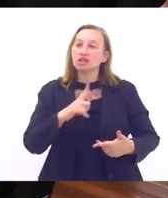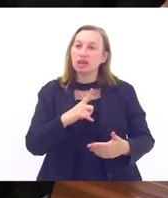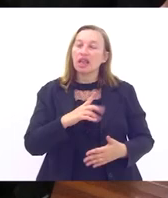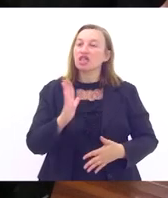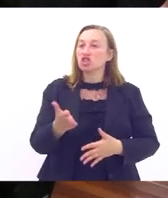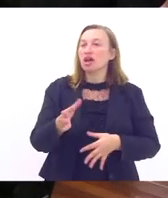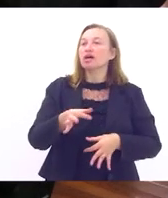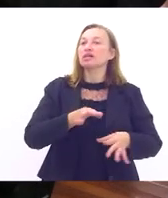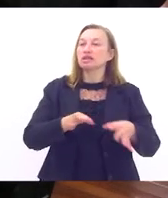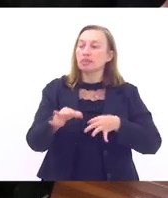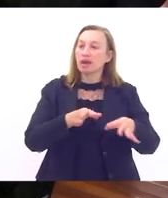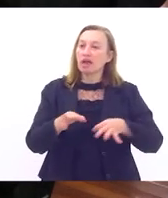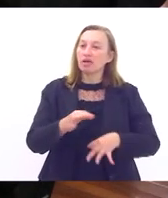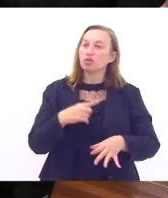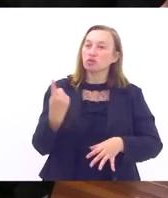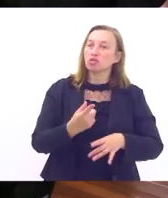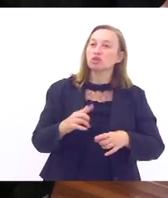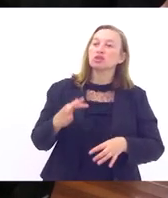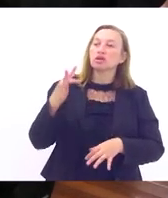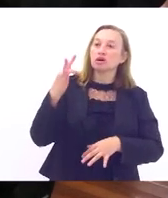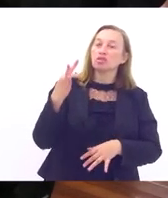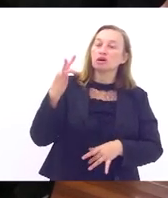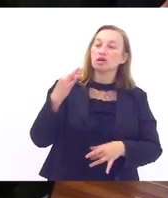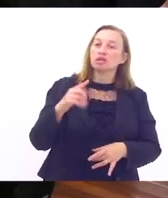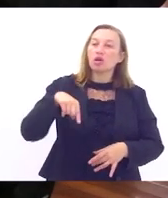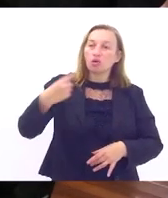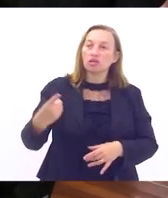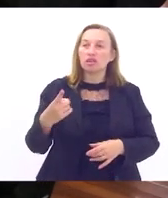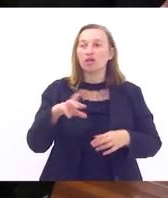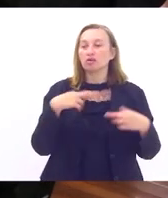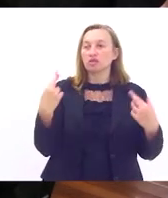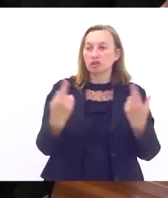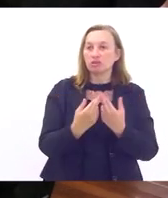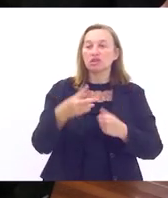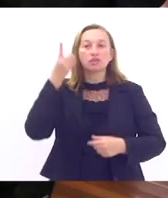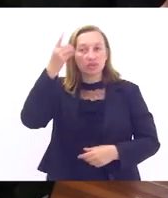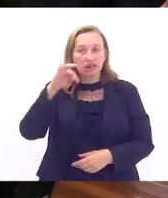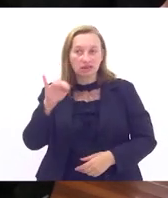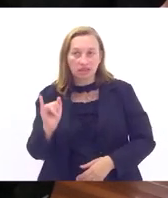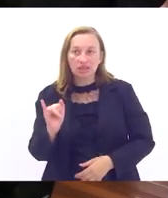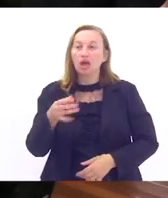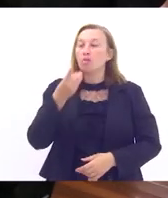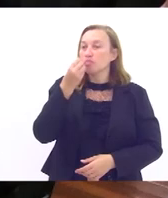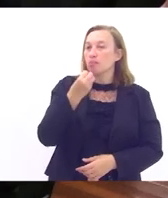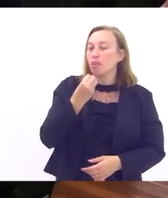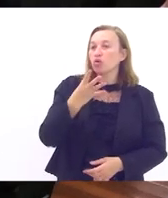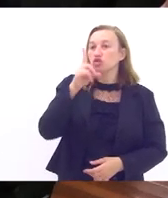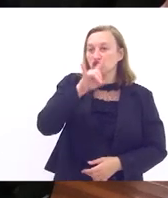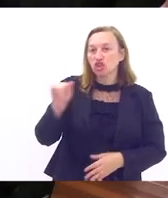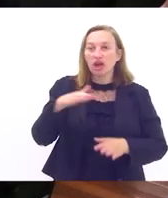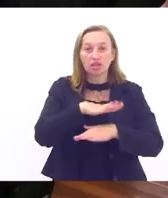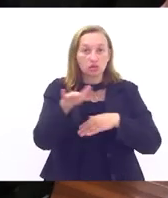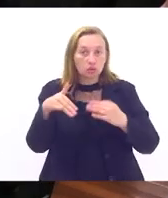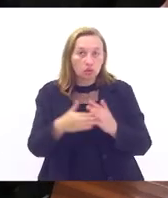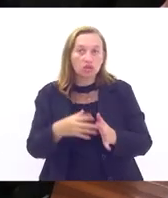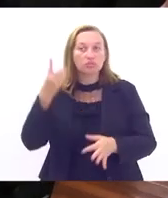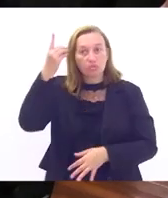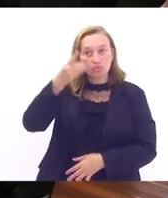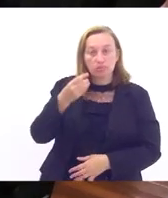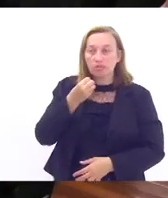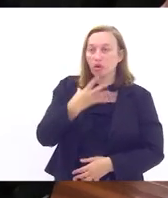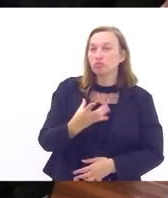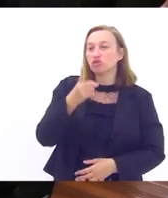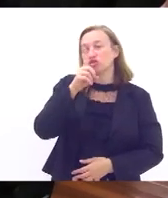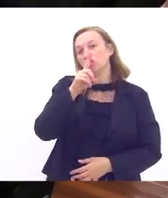ser trabalhados por nós na próxima reunião. Deputado Tante. Bom dia a todos, bom dia, deputada